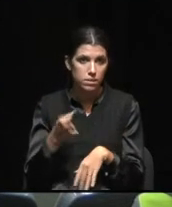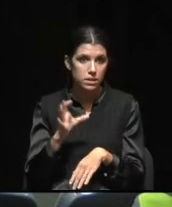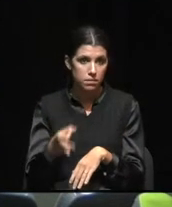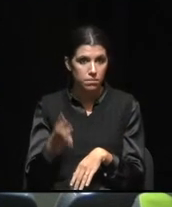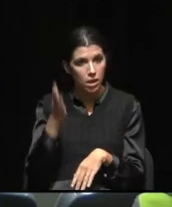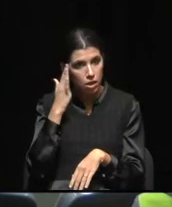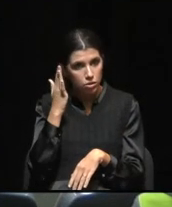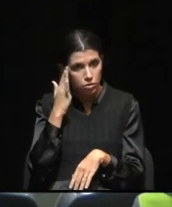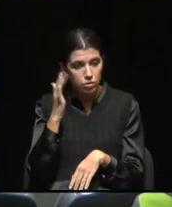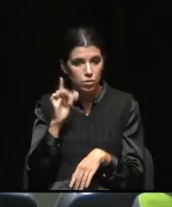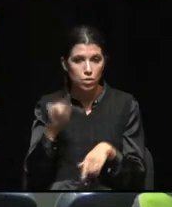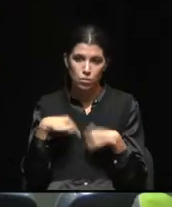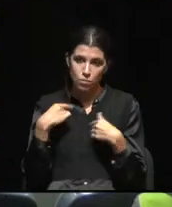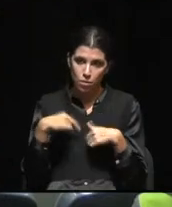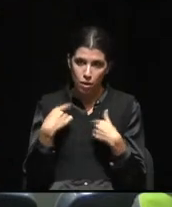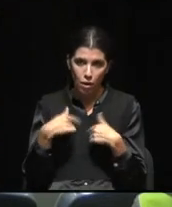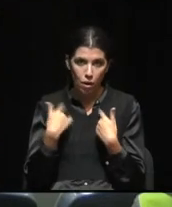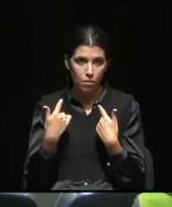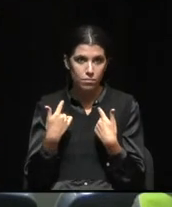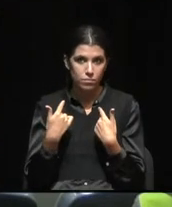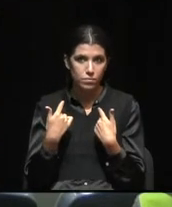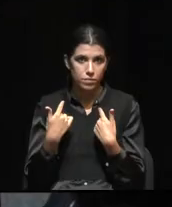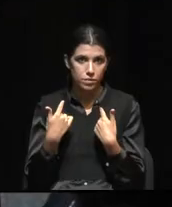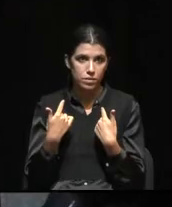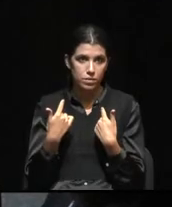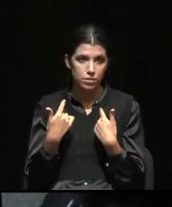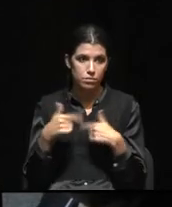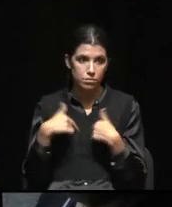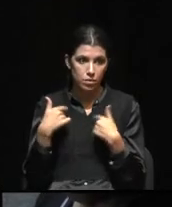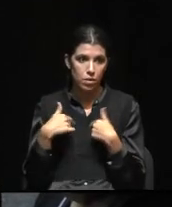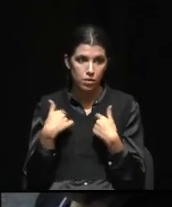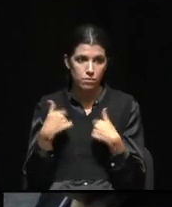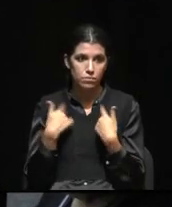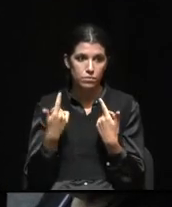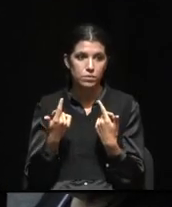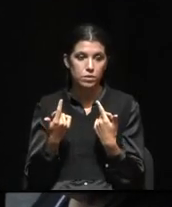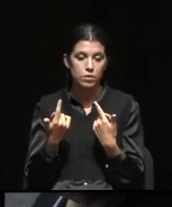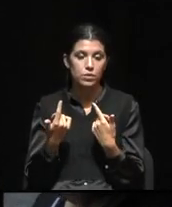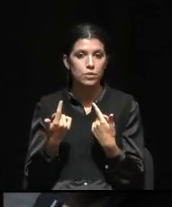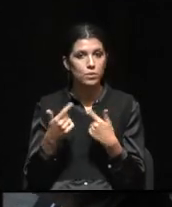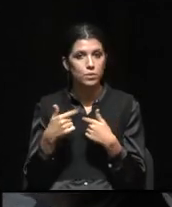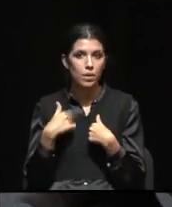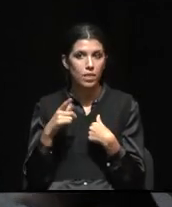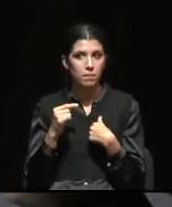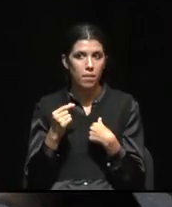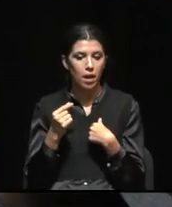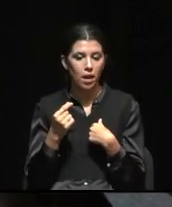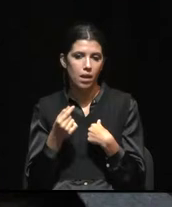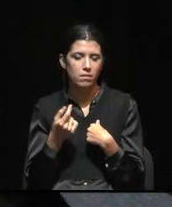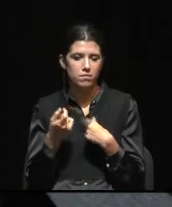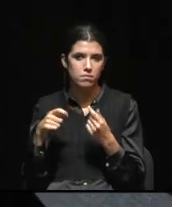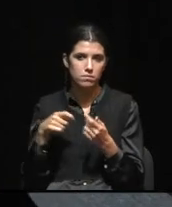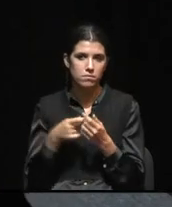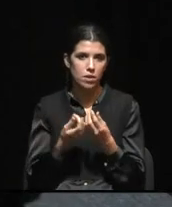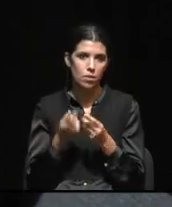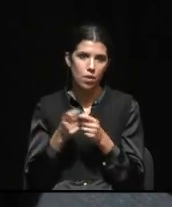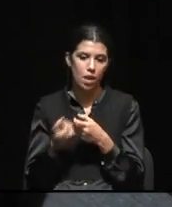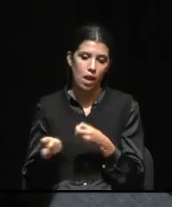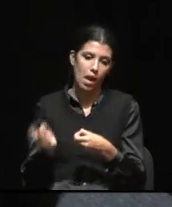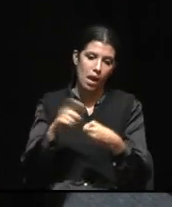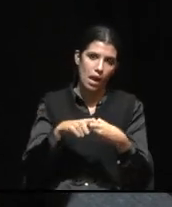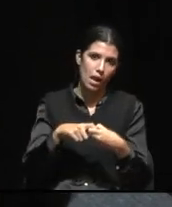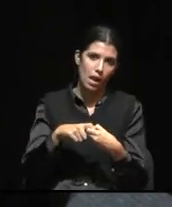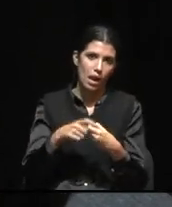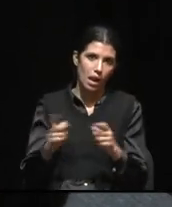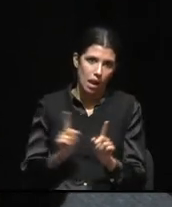entendeu também por arrastamento porque é uma figura regimental que aqui existe por arrastamento vir a reboque